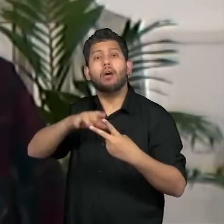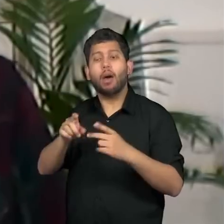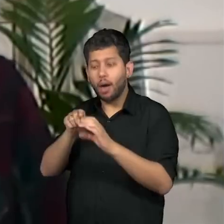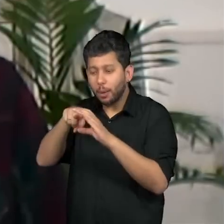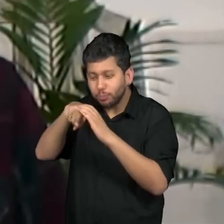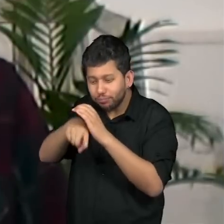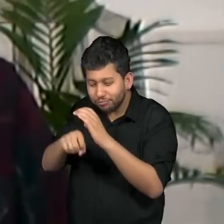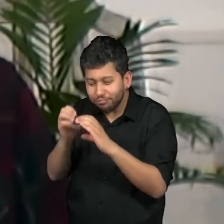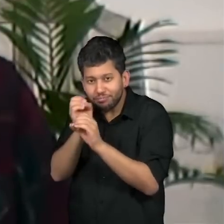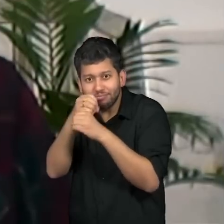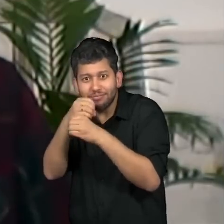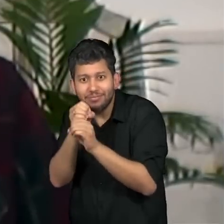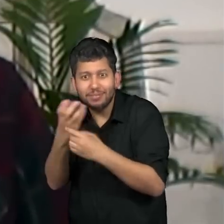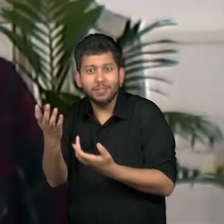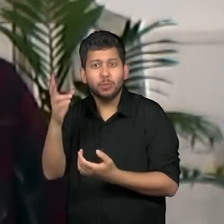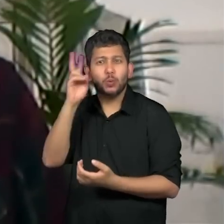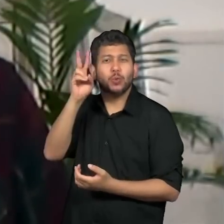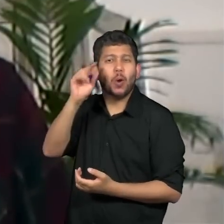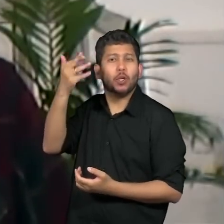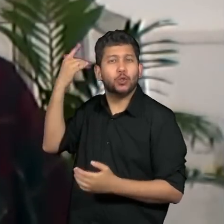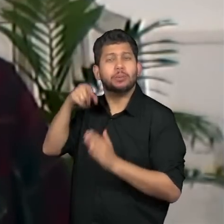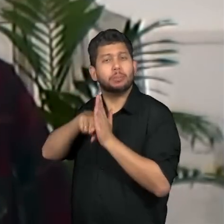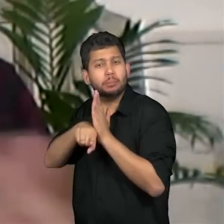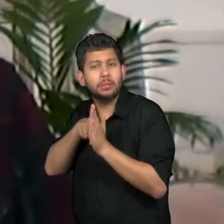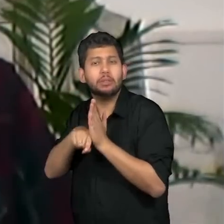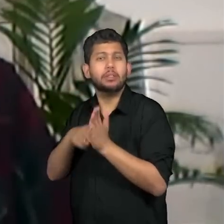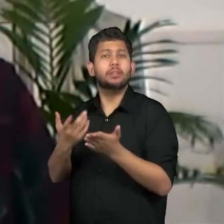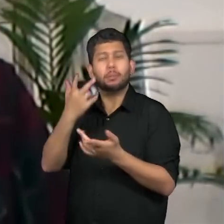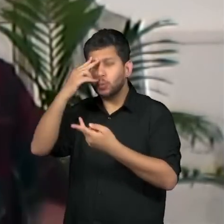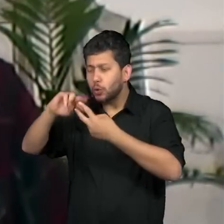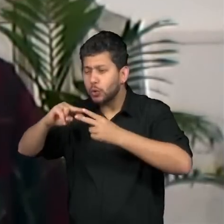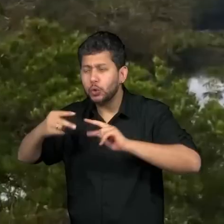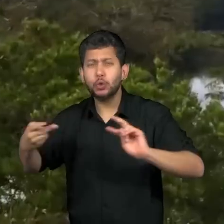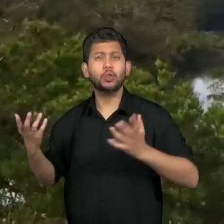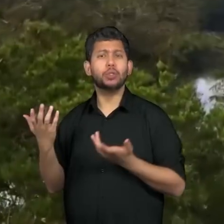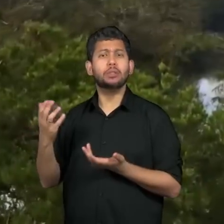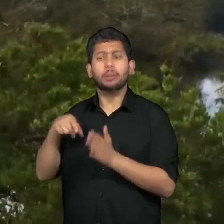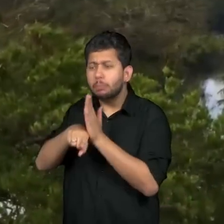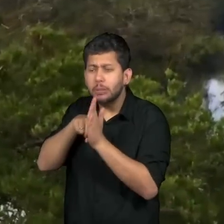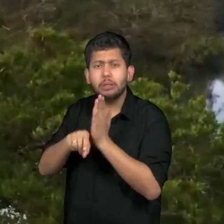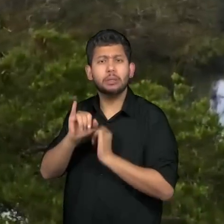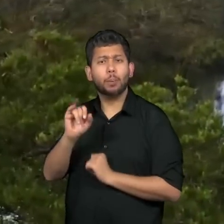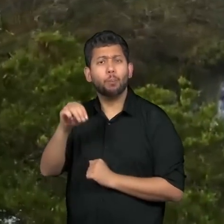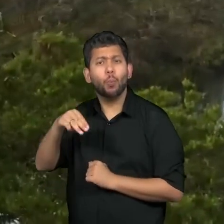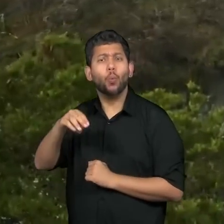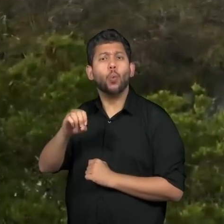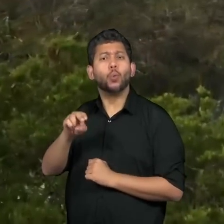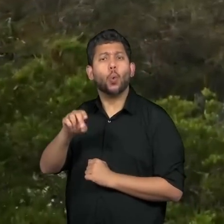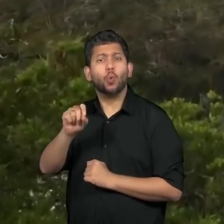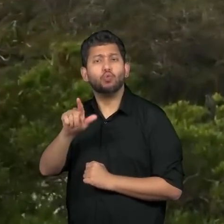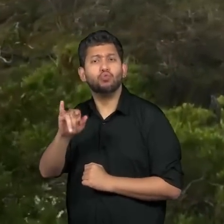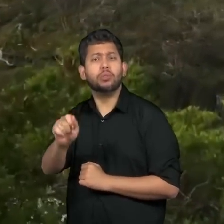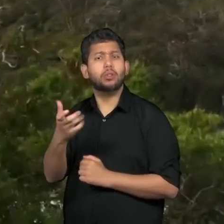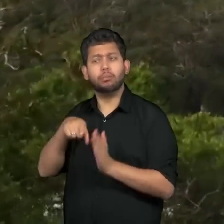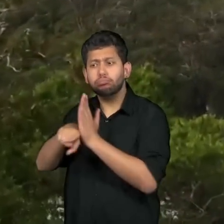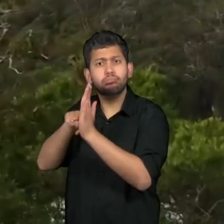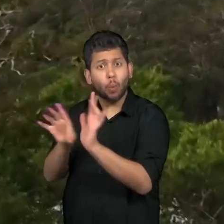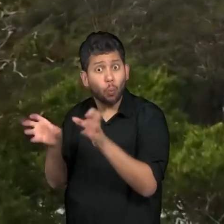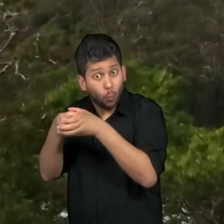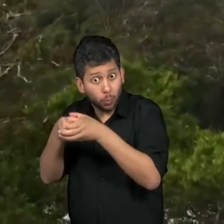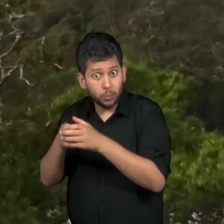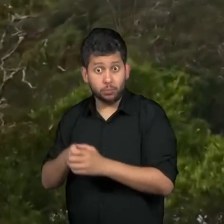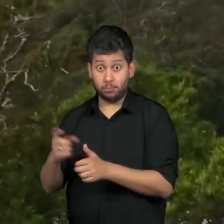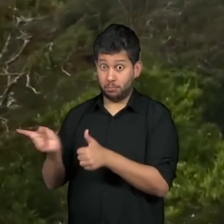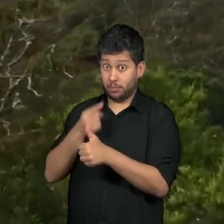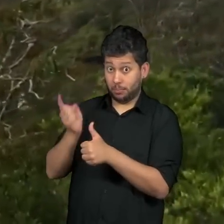microbiologistas, historiadores, geneticistas, imunologistas, enfim. A primeira parte do trabalho, nós fizemos